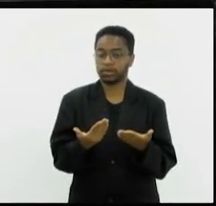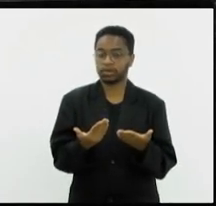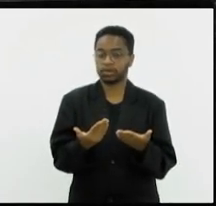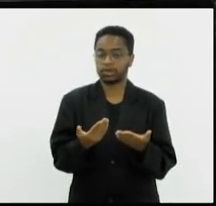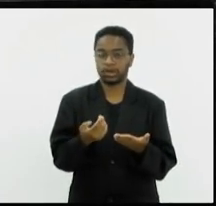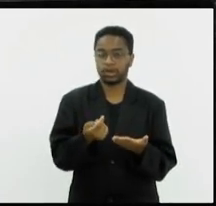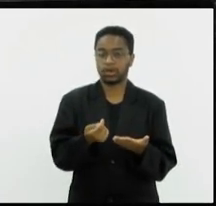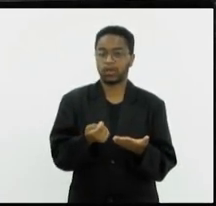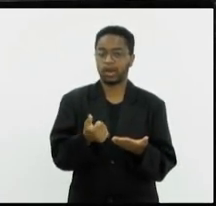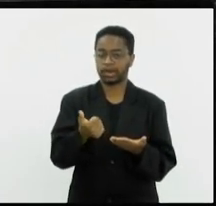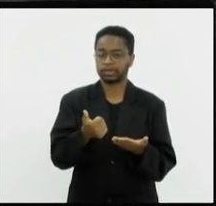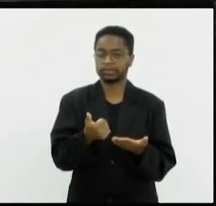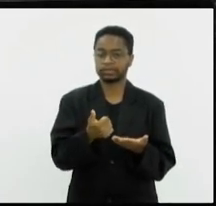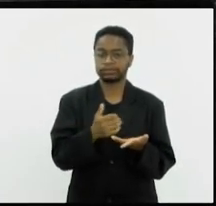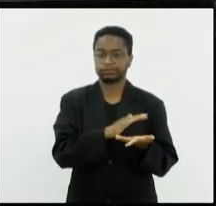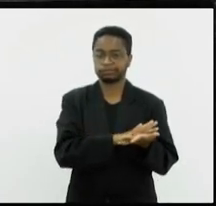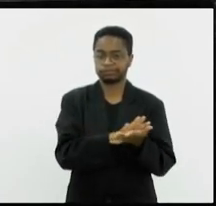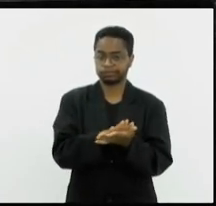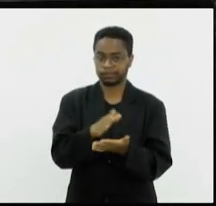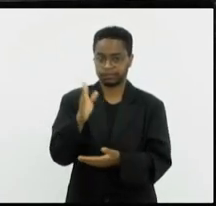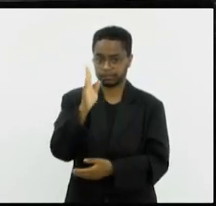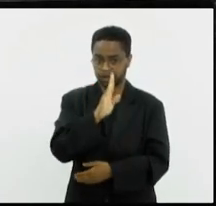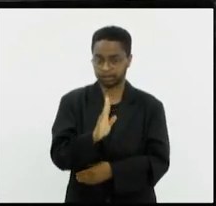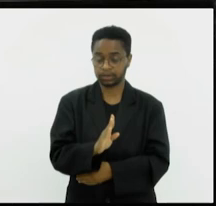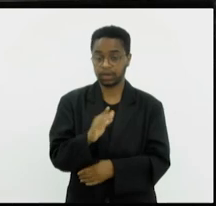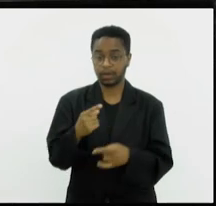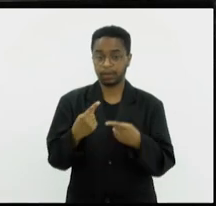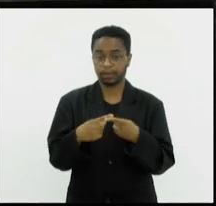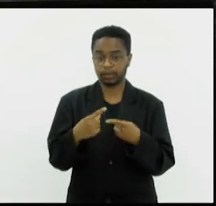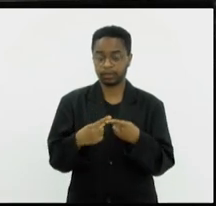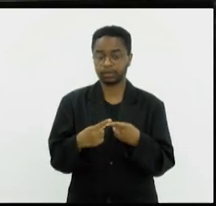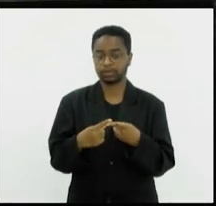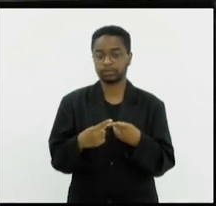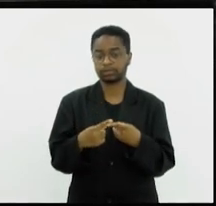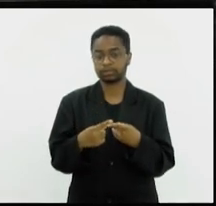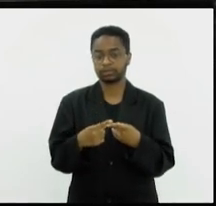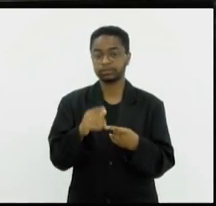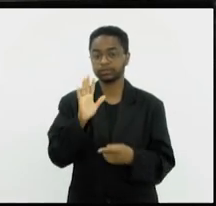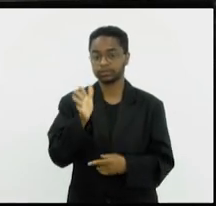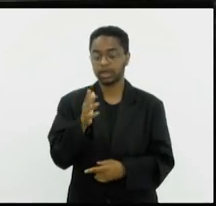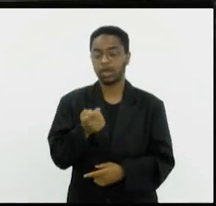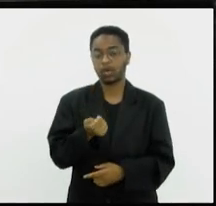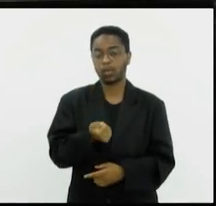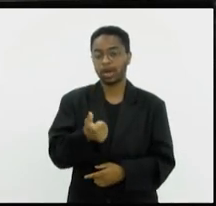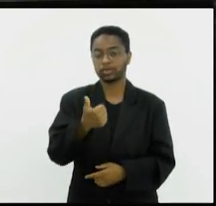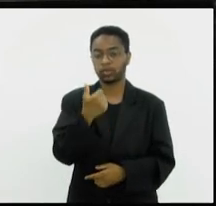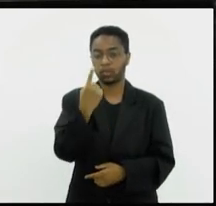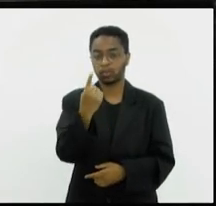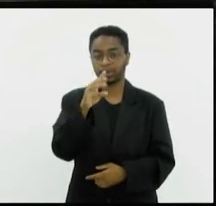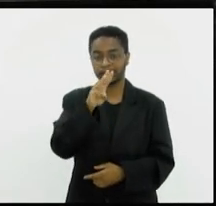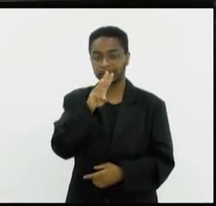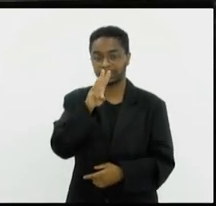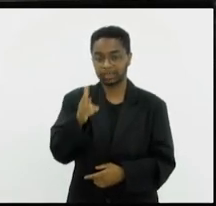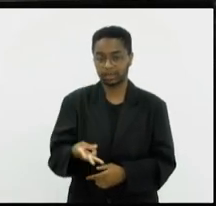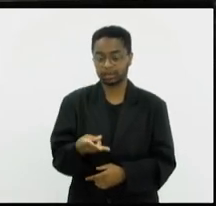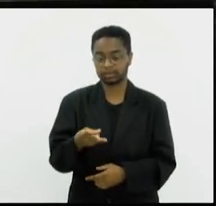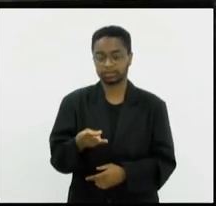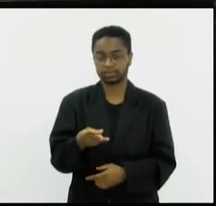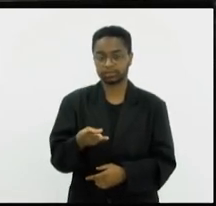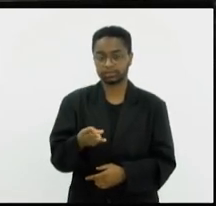trágico no Brasil nós já atingimos quase 1 trilhão de reais de dívida